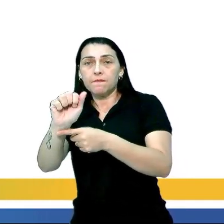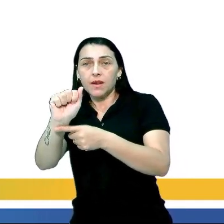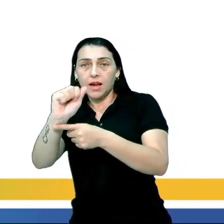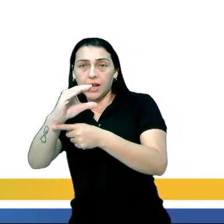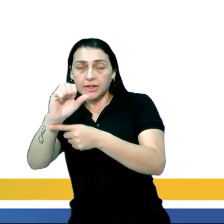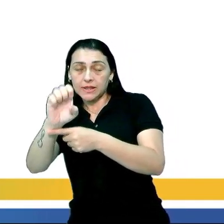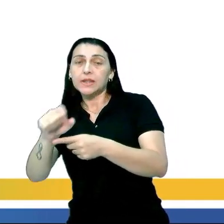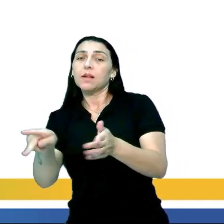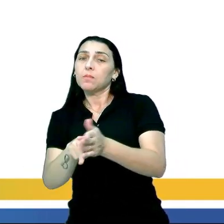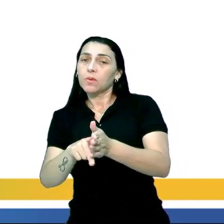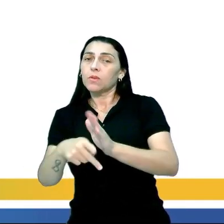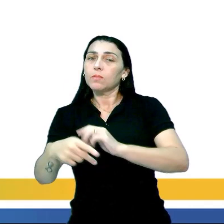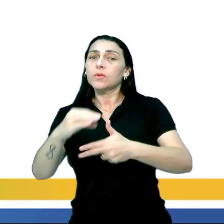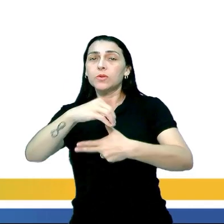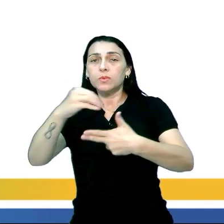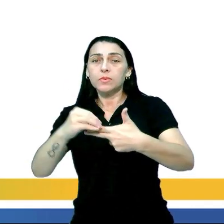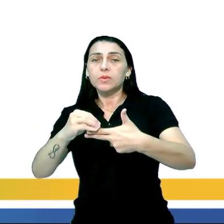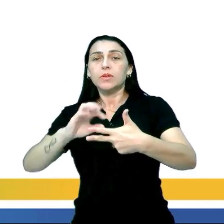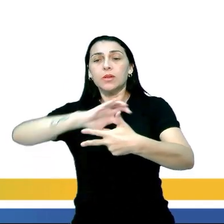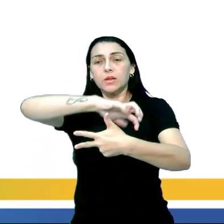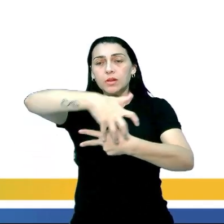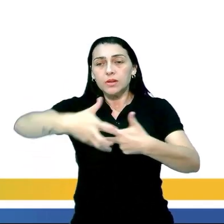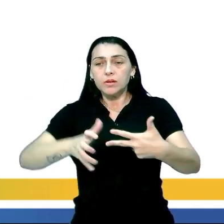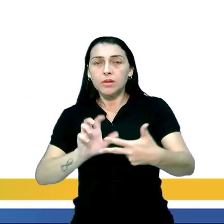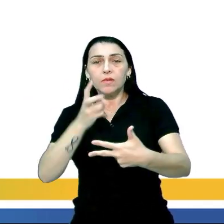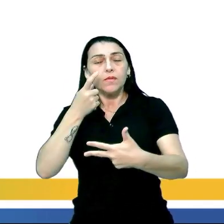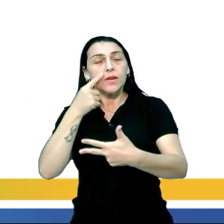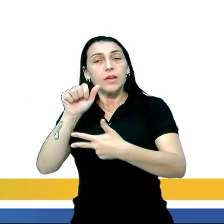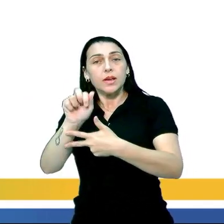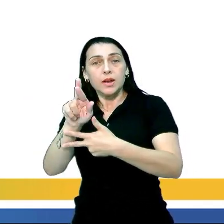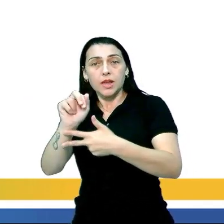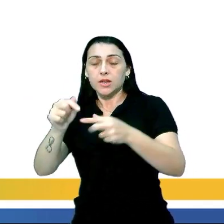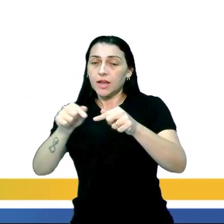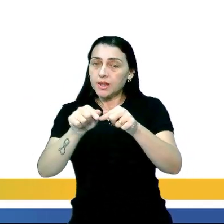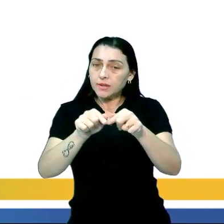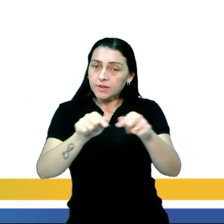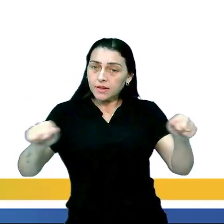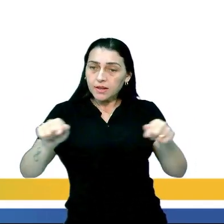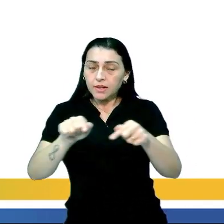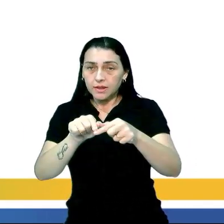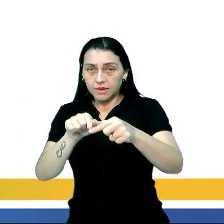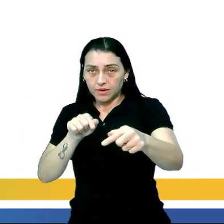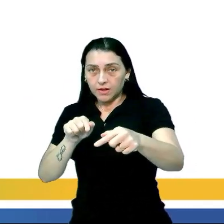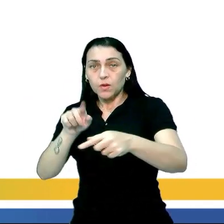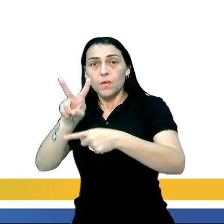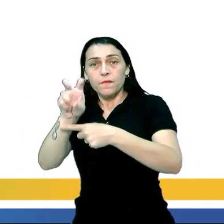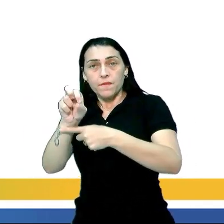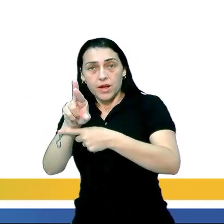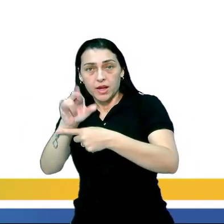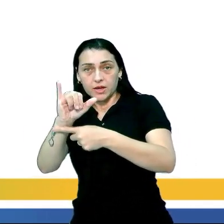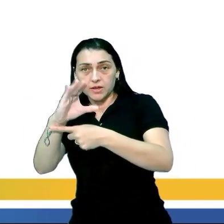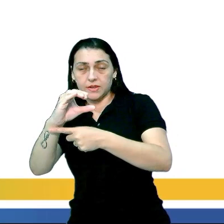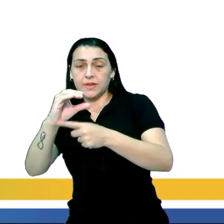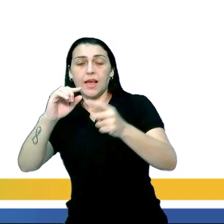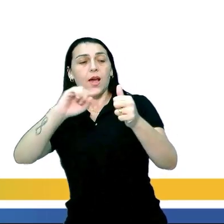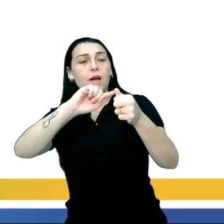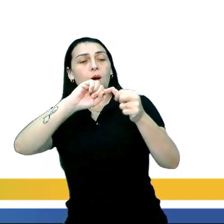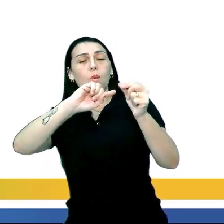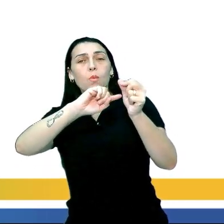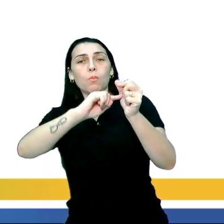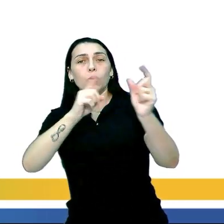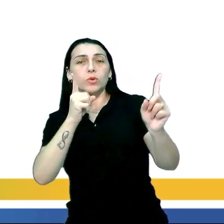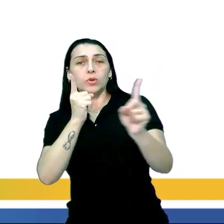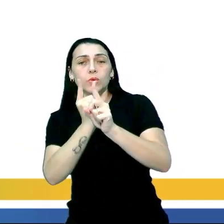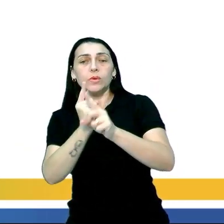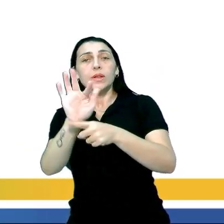geometria espacial. Observe que a aresta são as retas, as linhas. O vértice é um ponto de encontro e